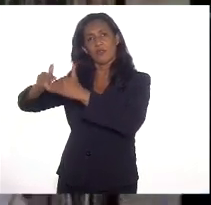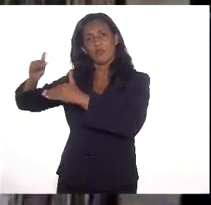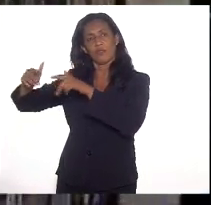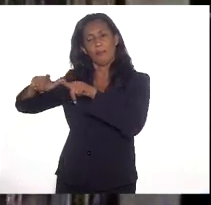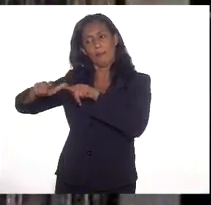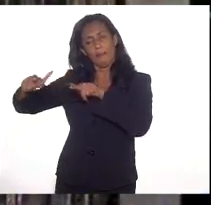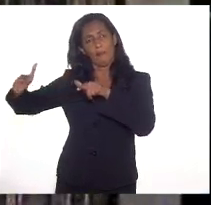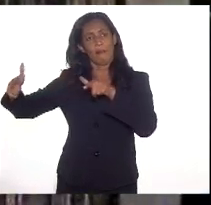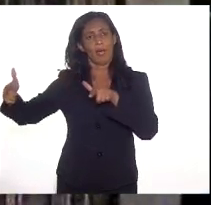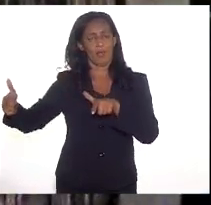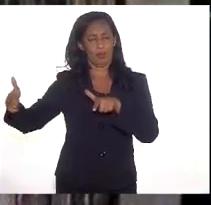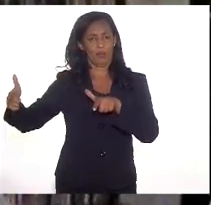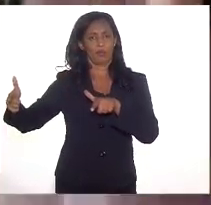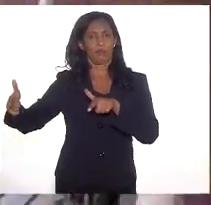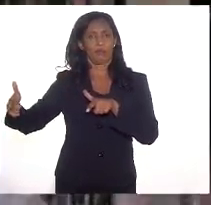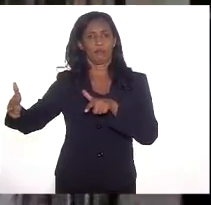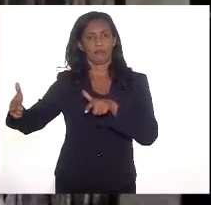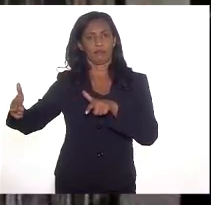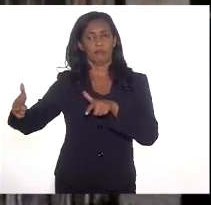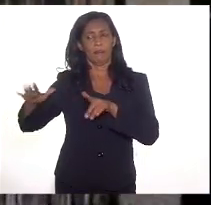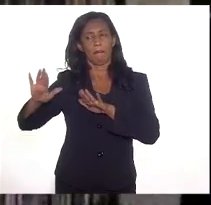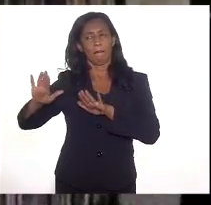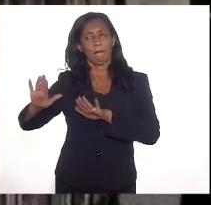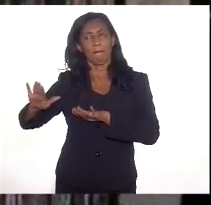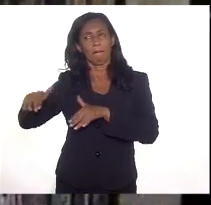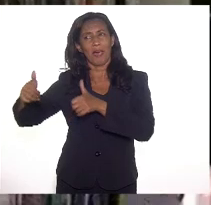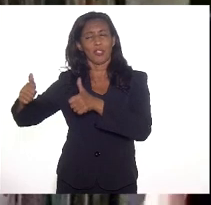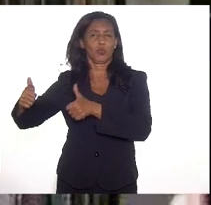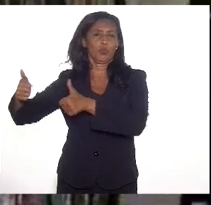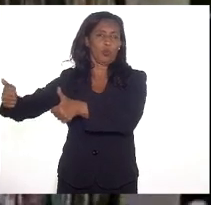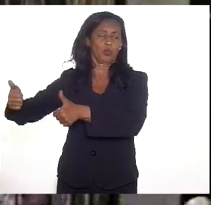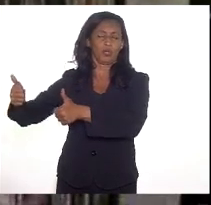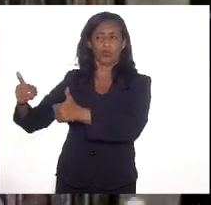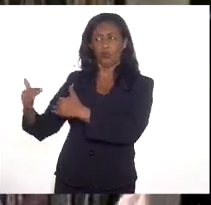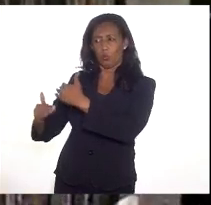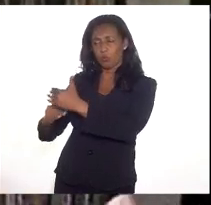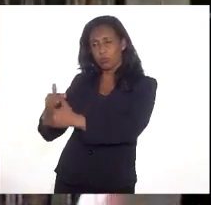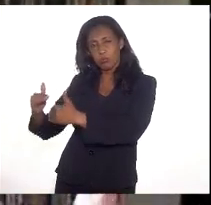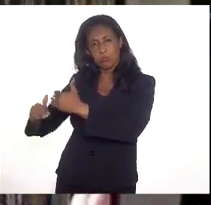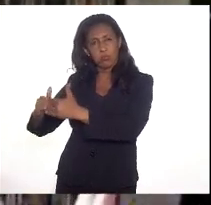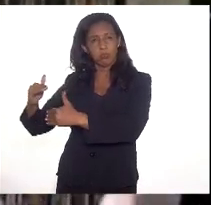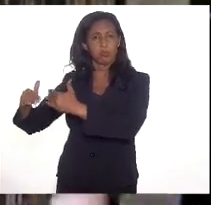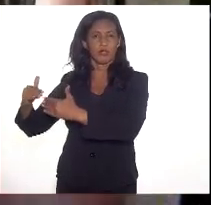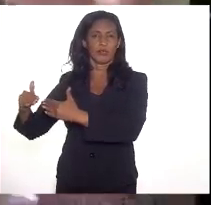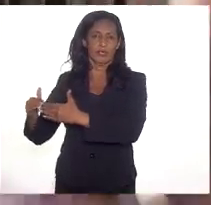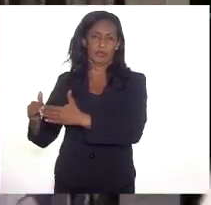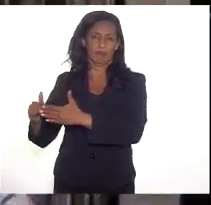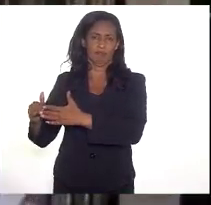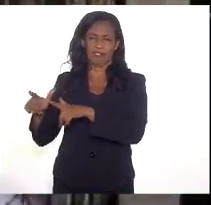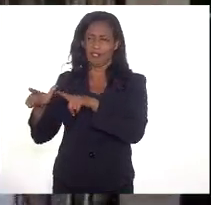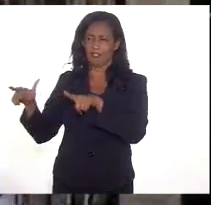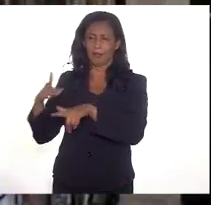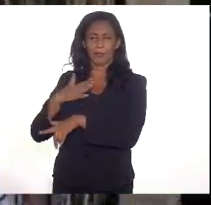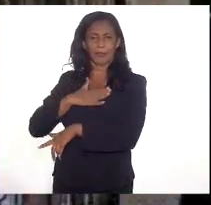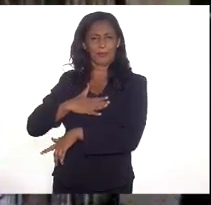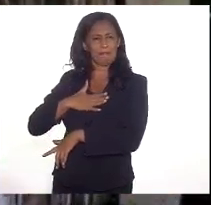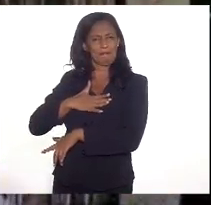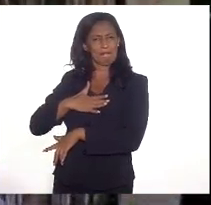maior, mais positivo, um desenvolvimento de grandeza